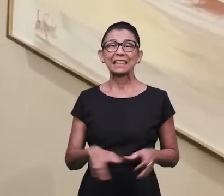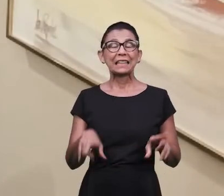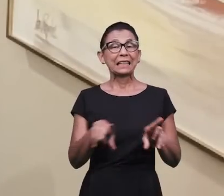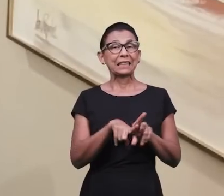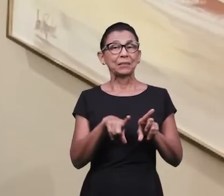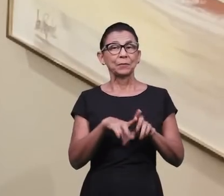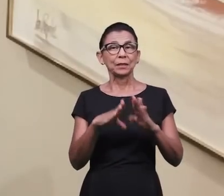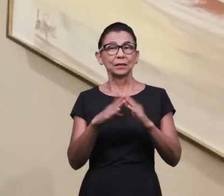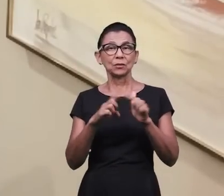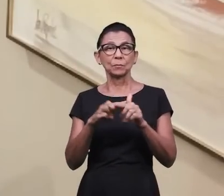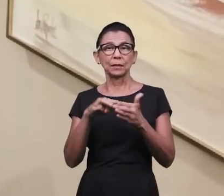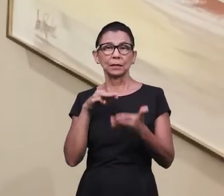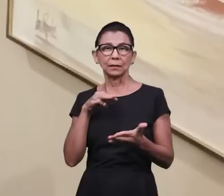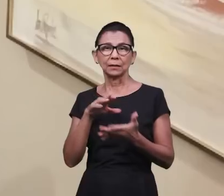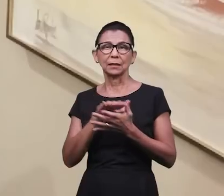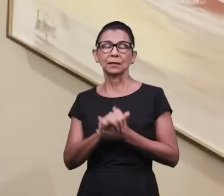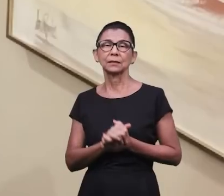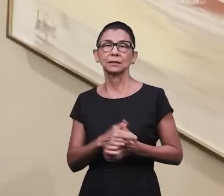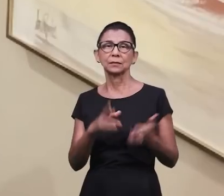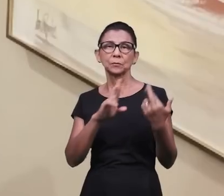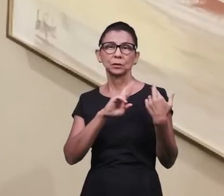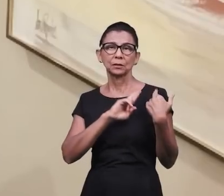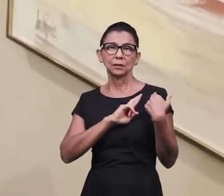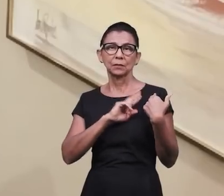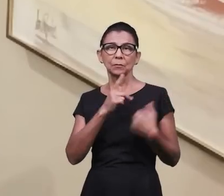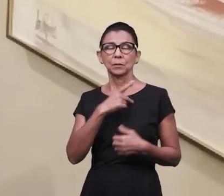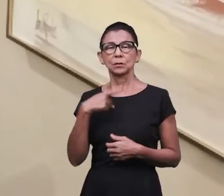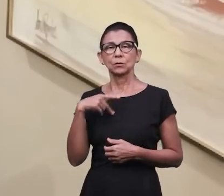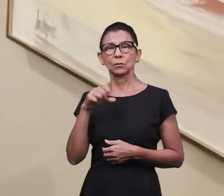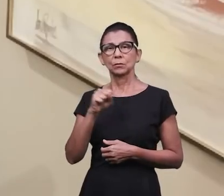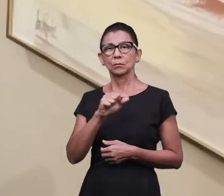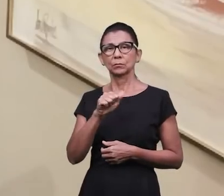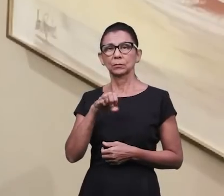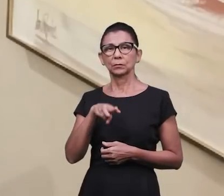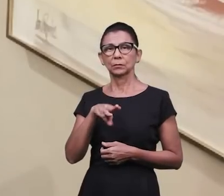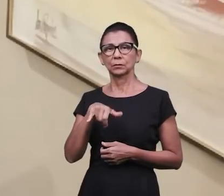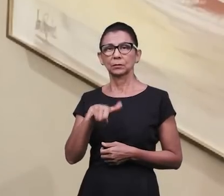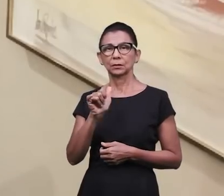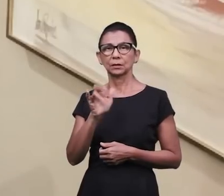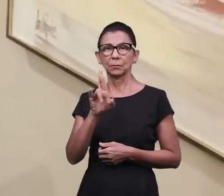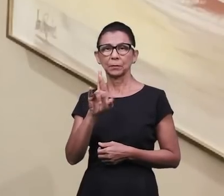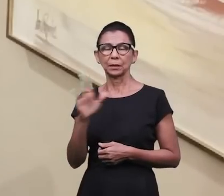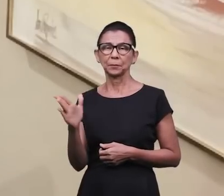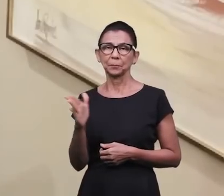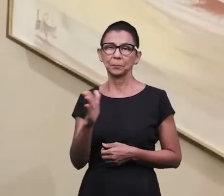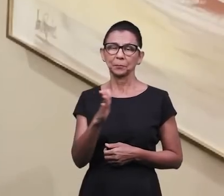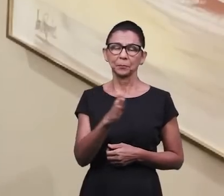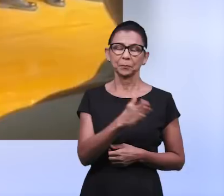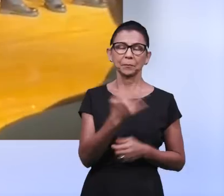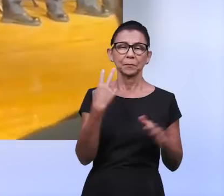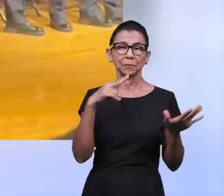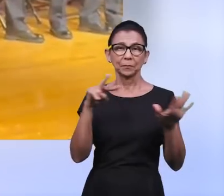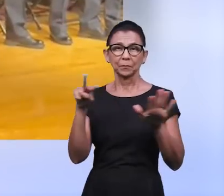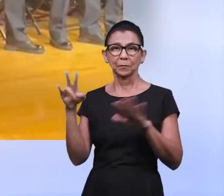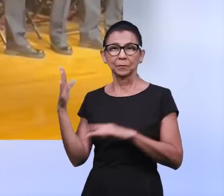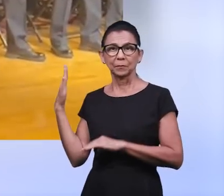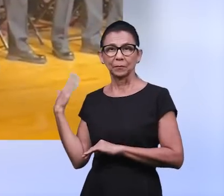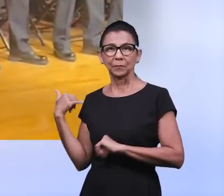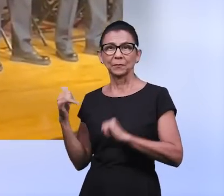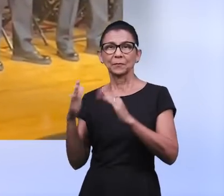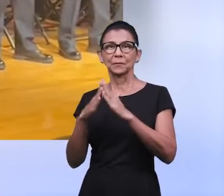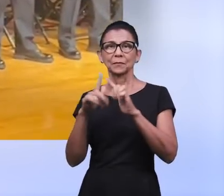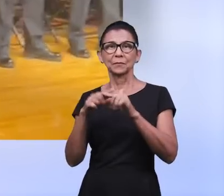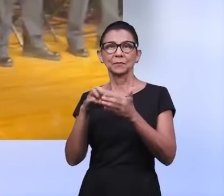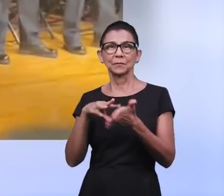está sob o ministério do pastor Samir Abassov. E na semana passada, a Igreja Cristã Maranata foi convidada para abrir a formatura